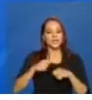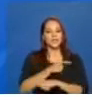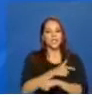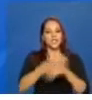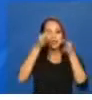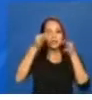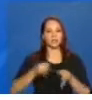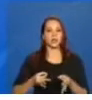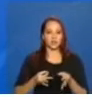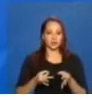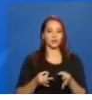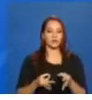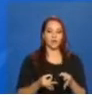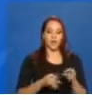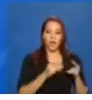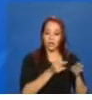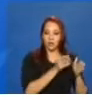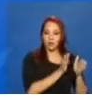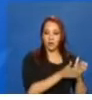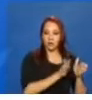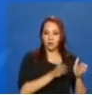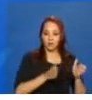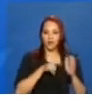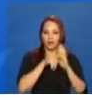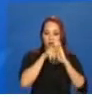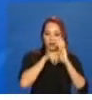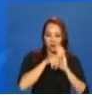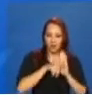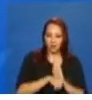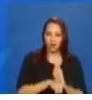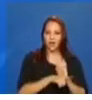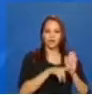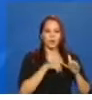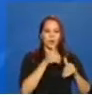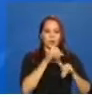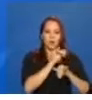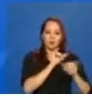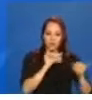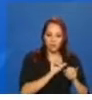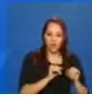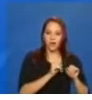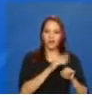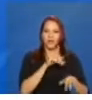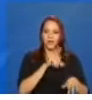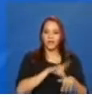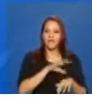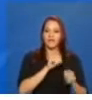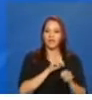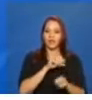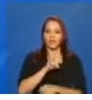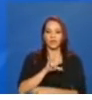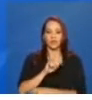regular. O processo é analisado, processado, realizado pela Dataprev,